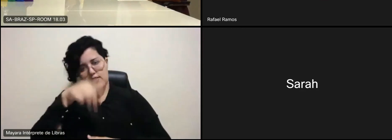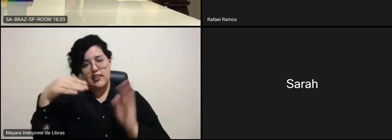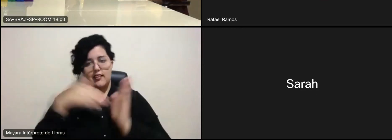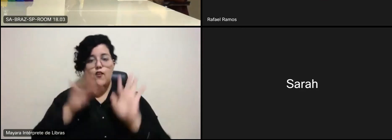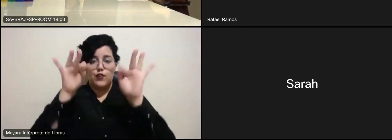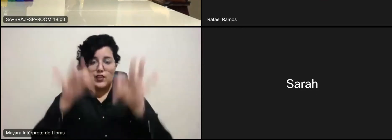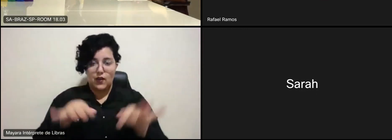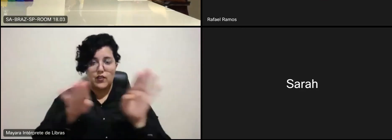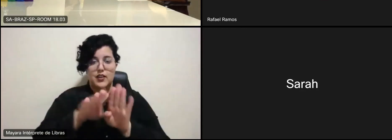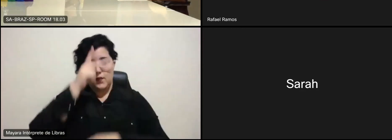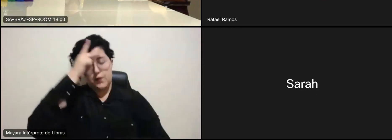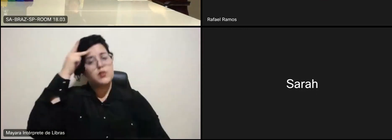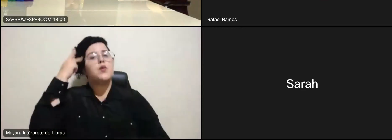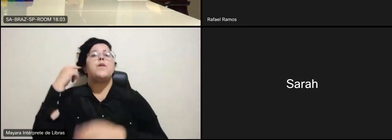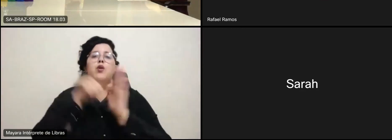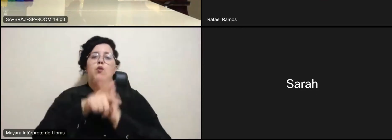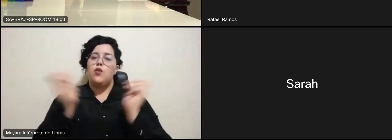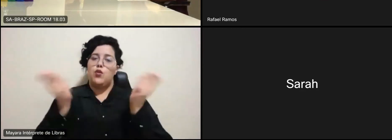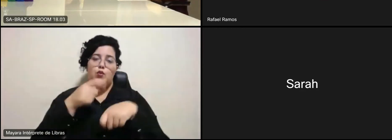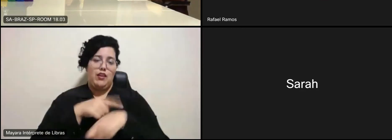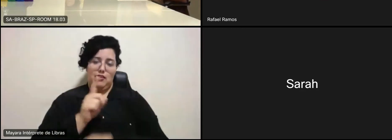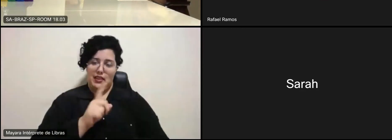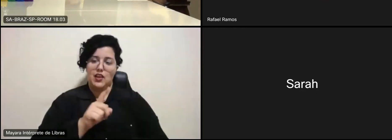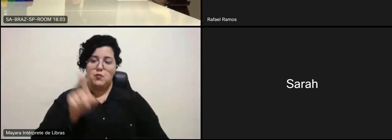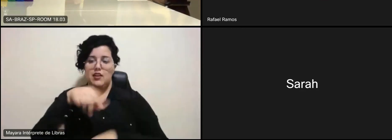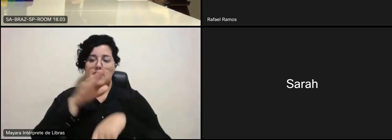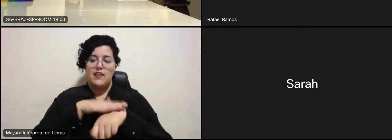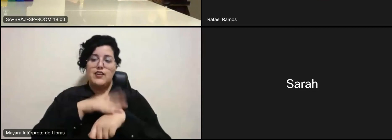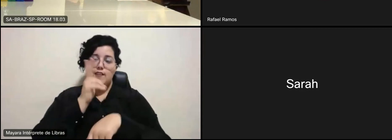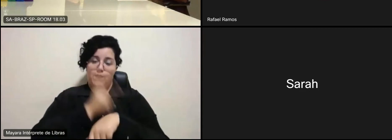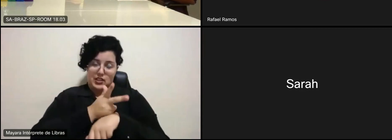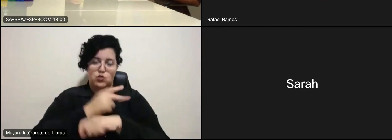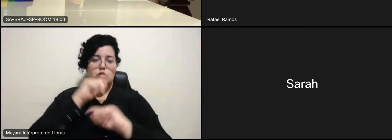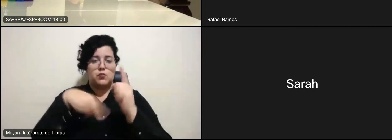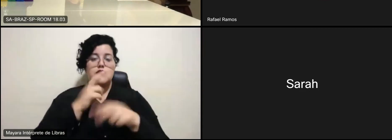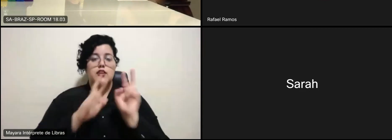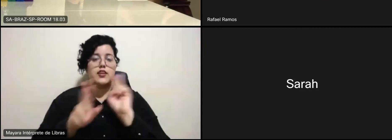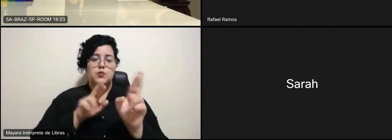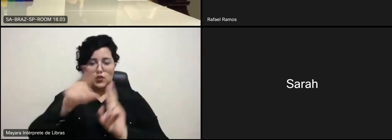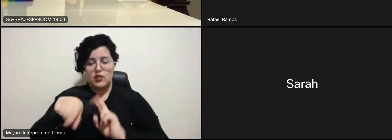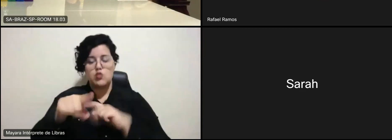a pergunta, infelizmente, acho que a gente não vai conseguir Vamos responder. gravar um vídeo para depois A responder? gente A gente grava grava. e te manda.